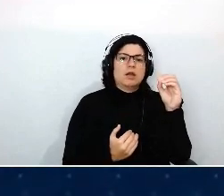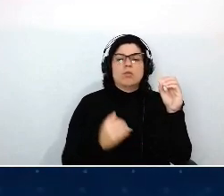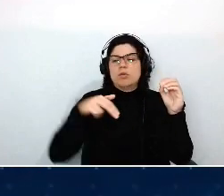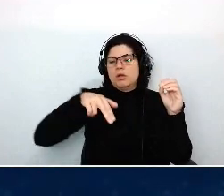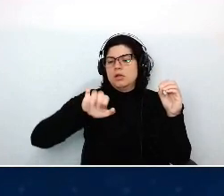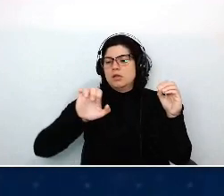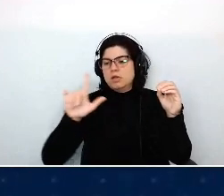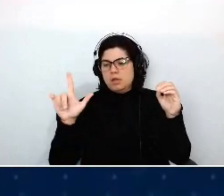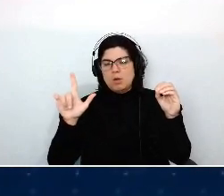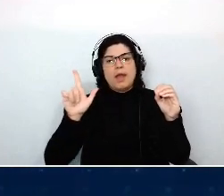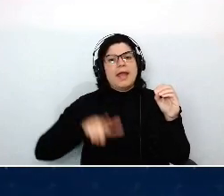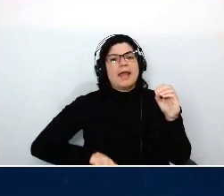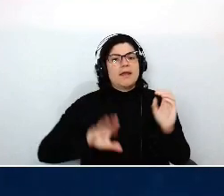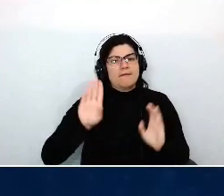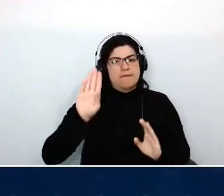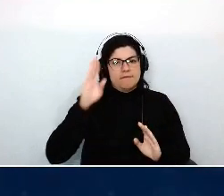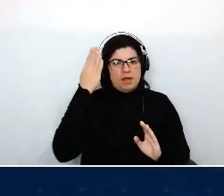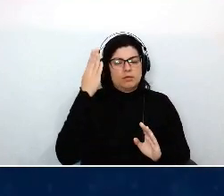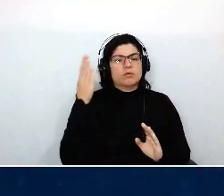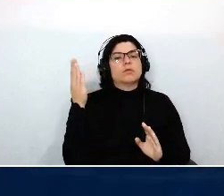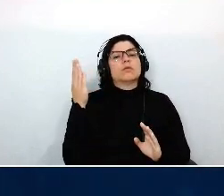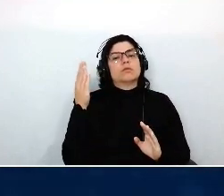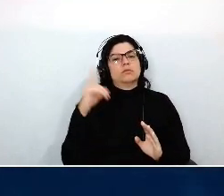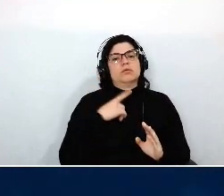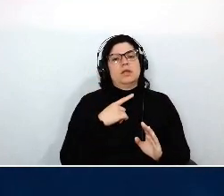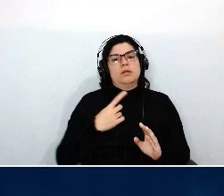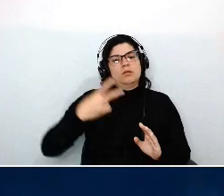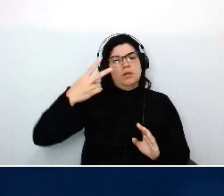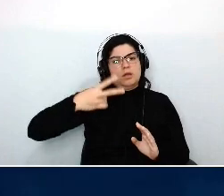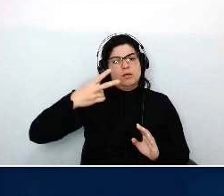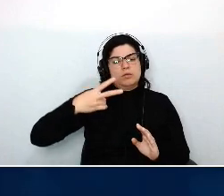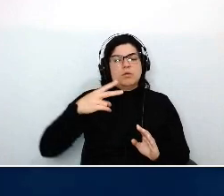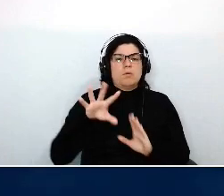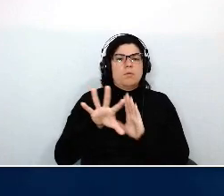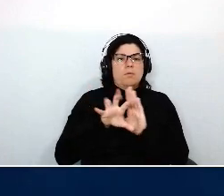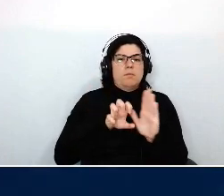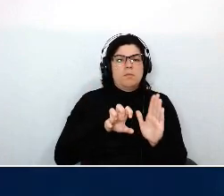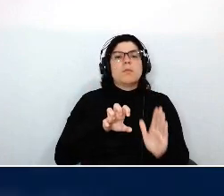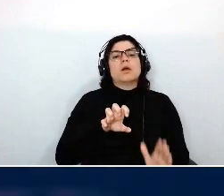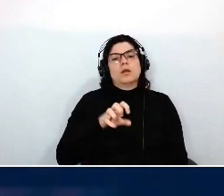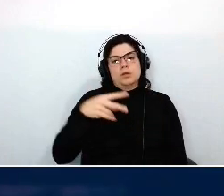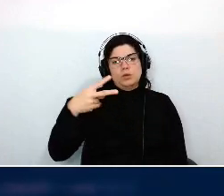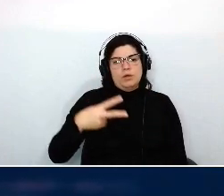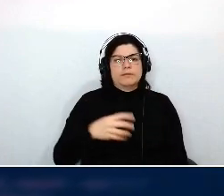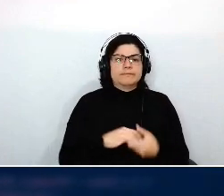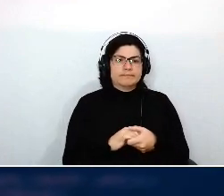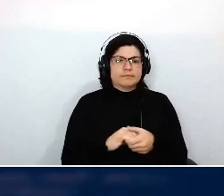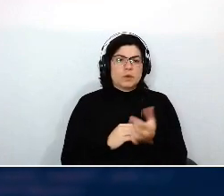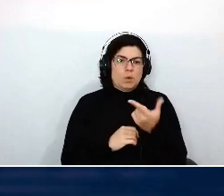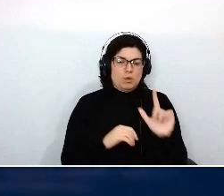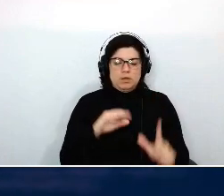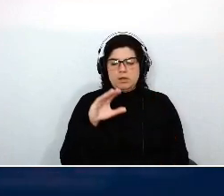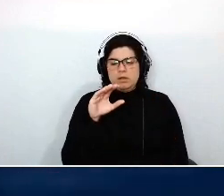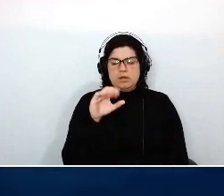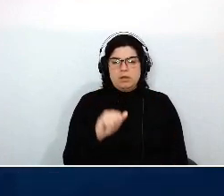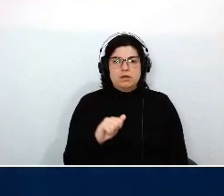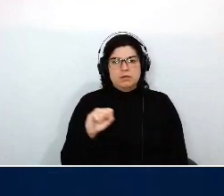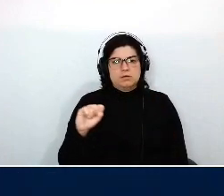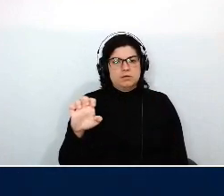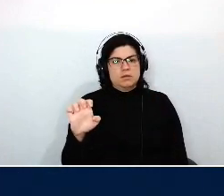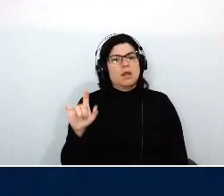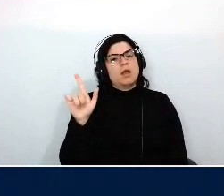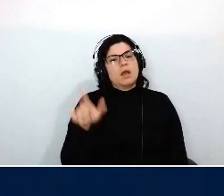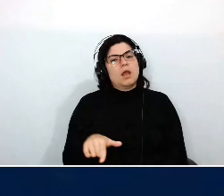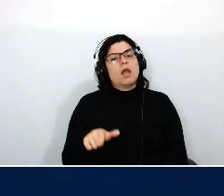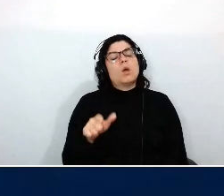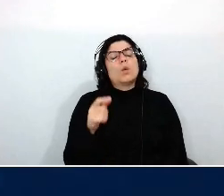valor falseável e você vai para o print 2. Case é tipo o switch e o match do PHP mesmo. Você tem um teste e